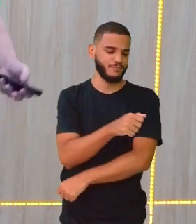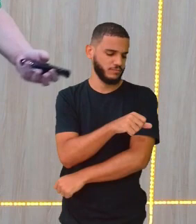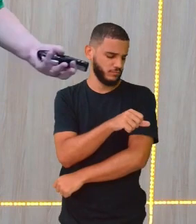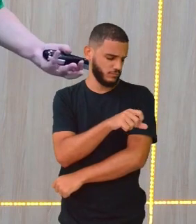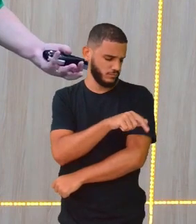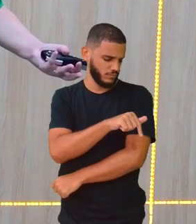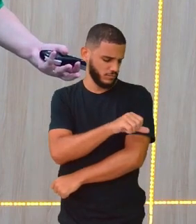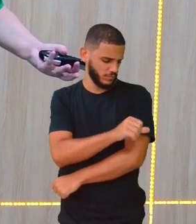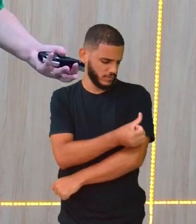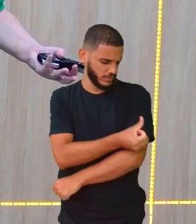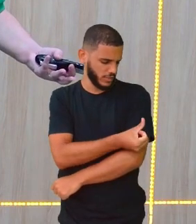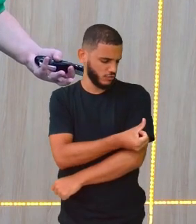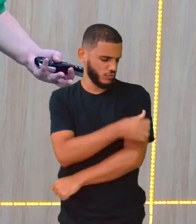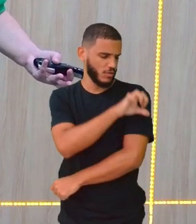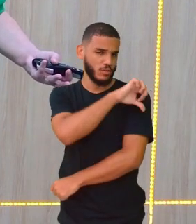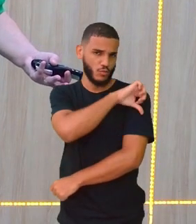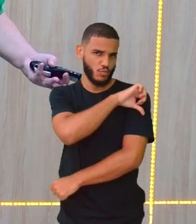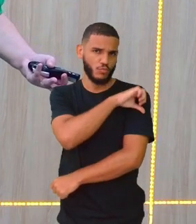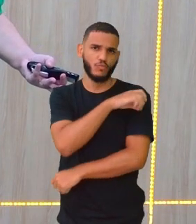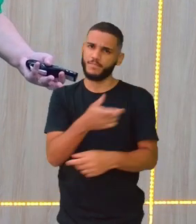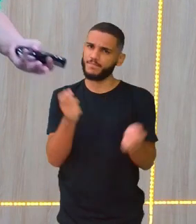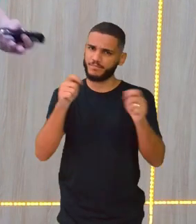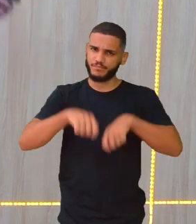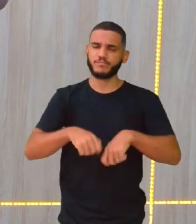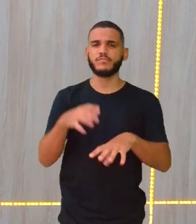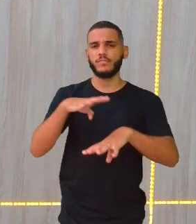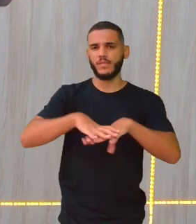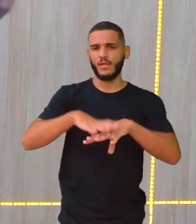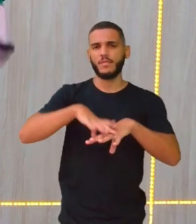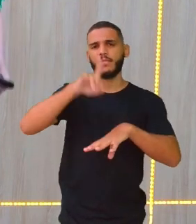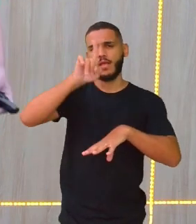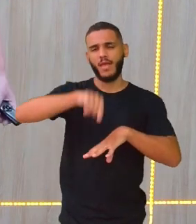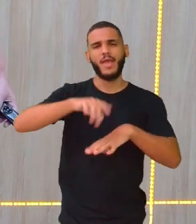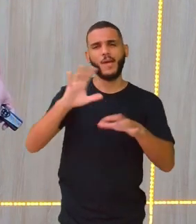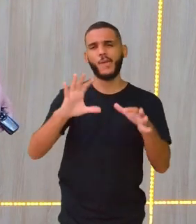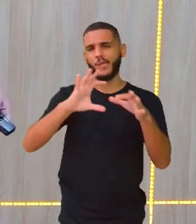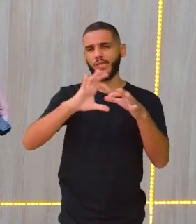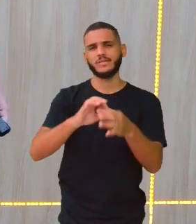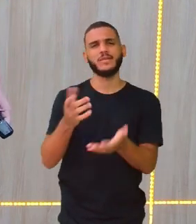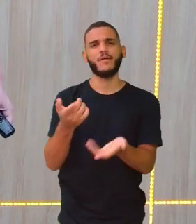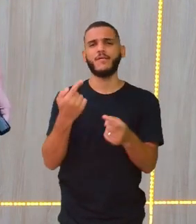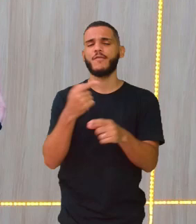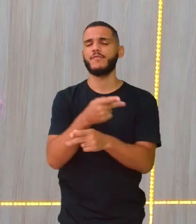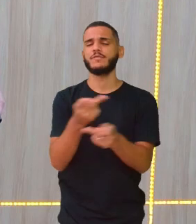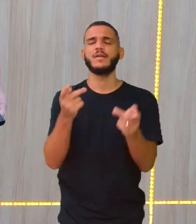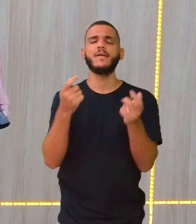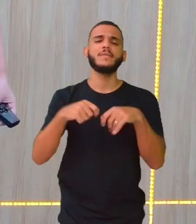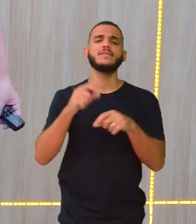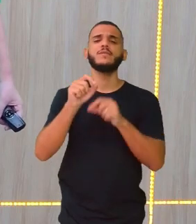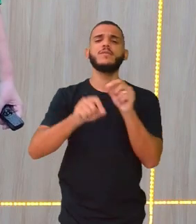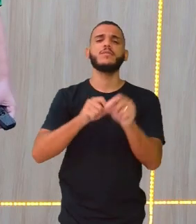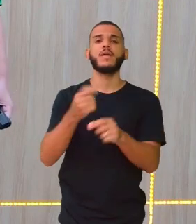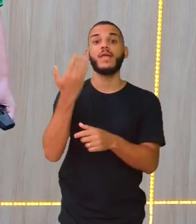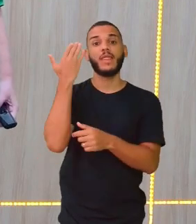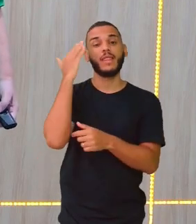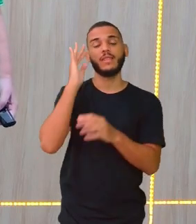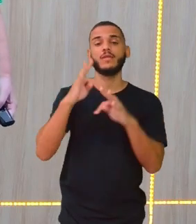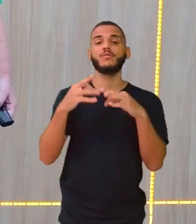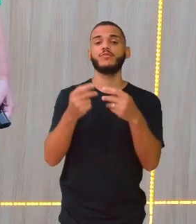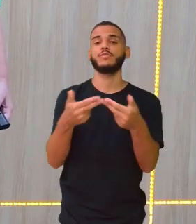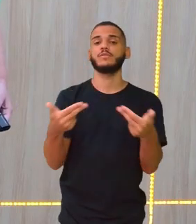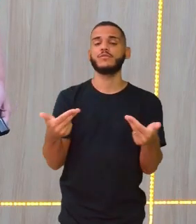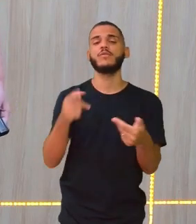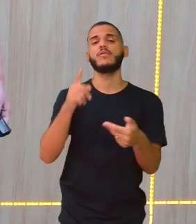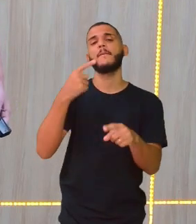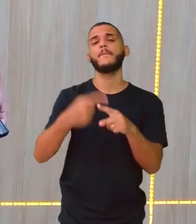9º? Matemática não tem isso. Matemática depende de você. E você também pode ir no 6º,